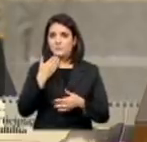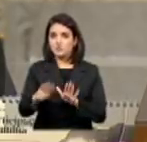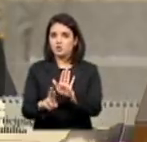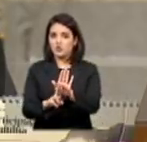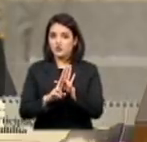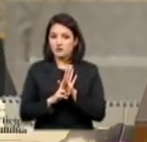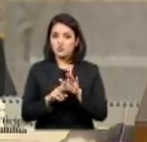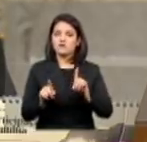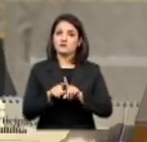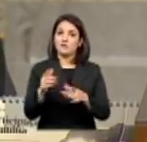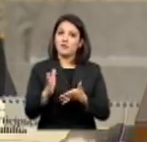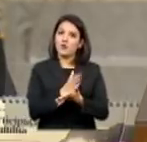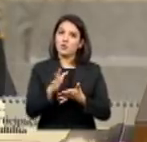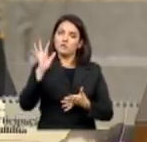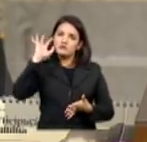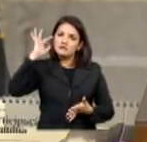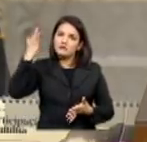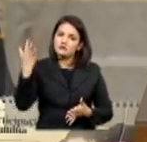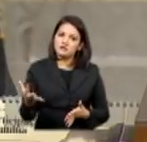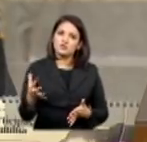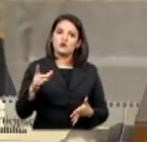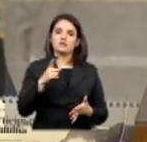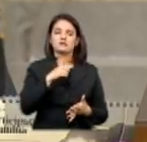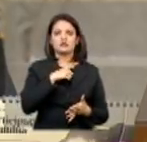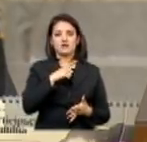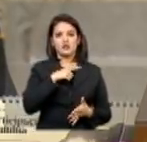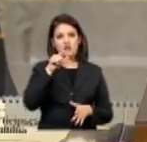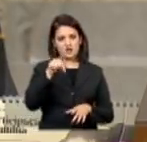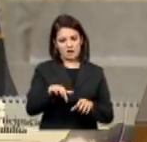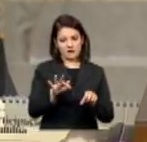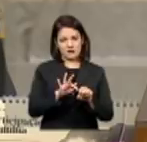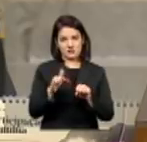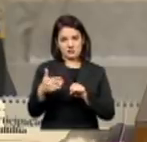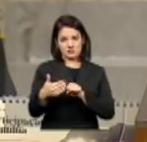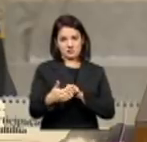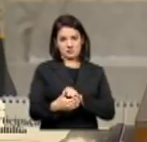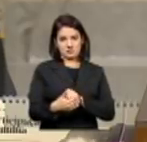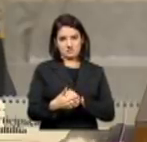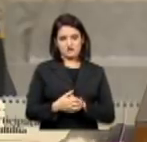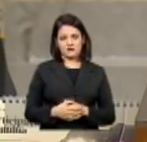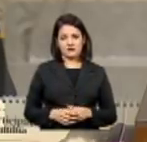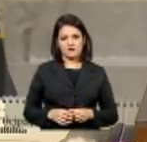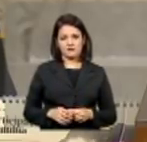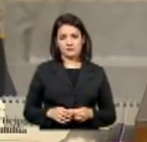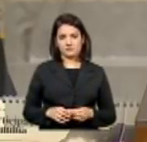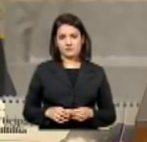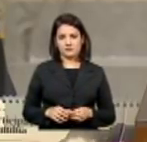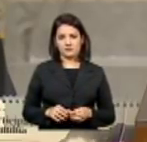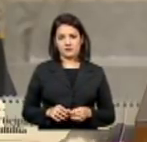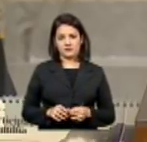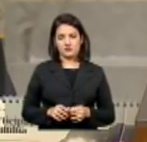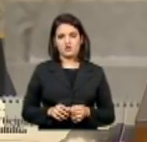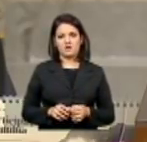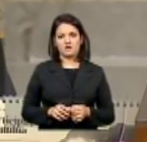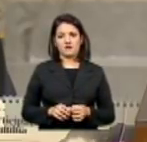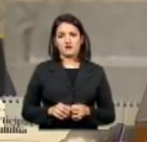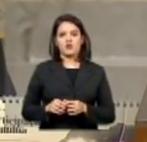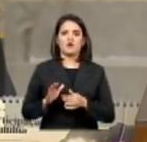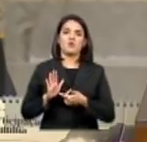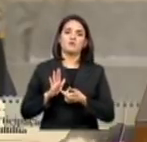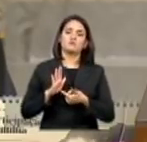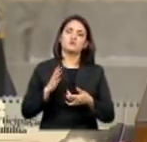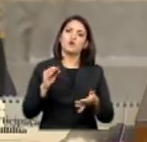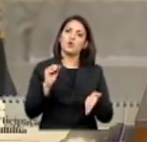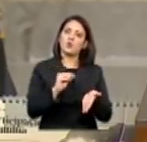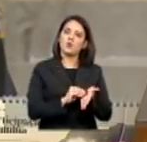decisões monocráticas proferidas nesta excelsa corte eu sinto a dia da administração a de